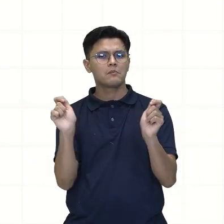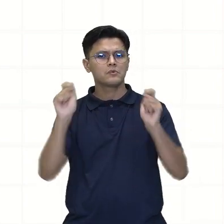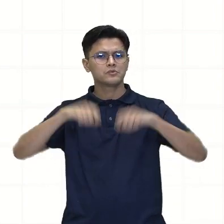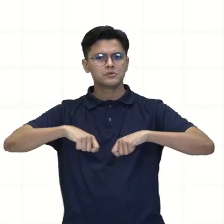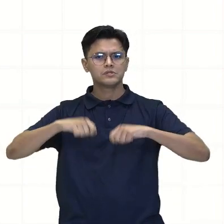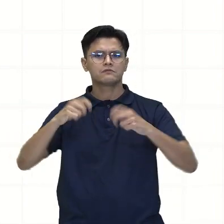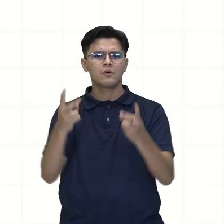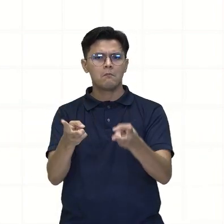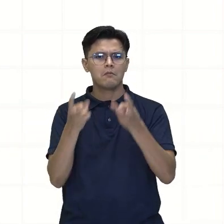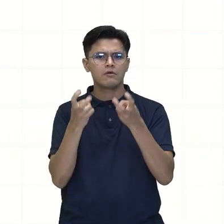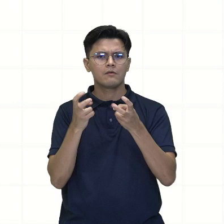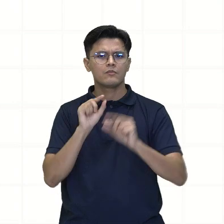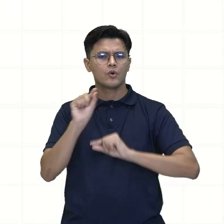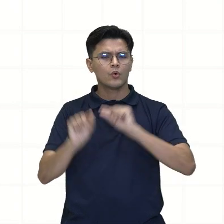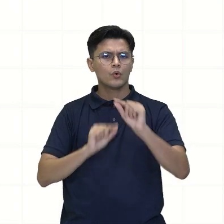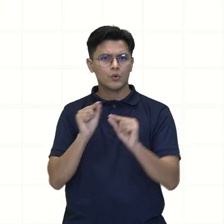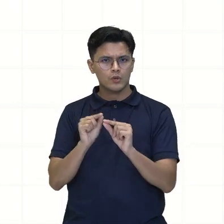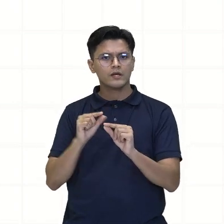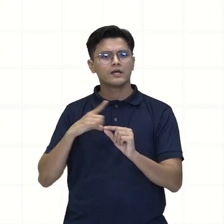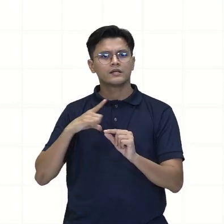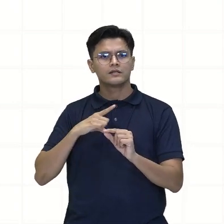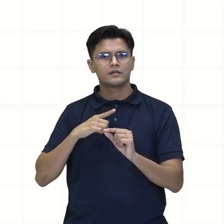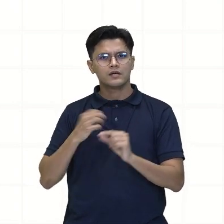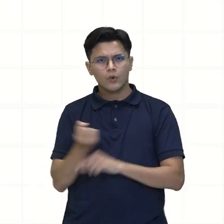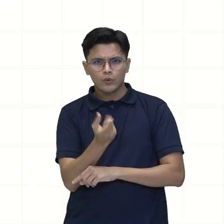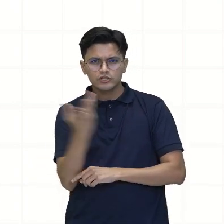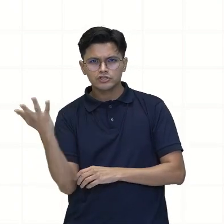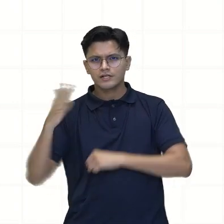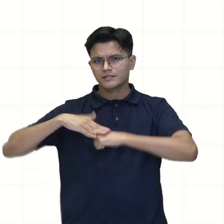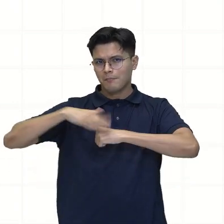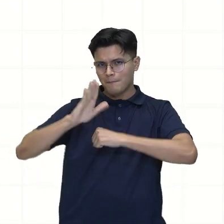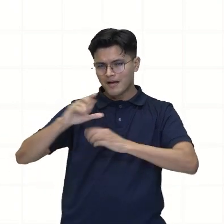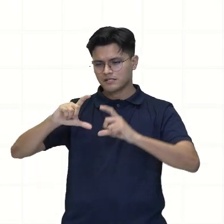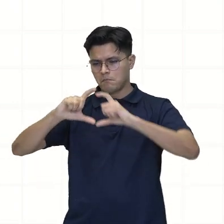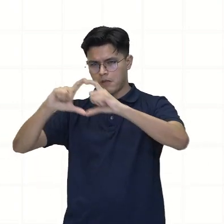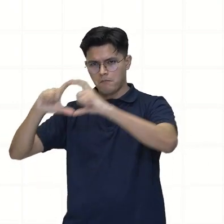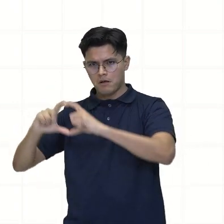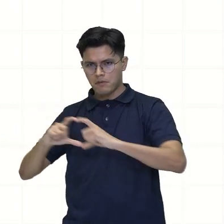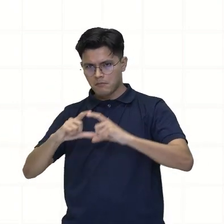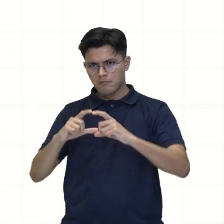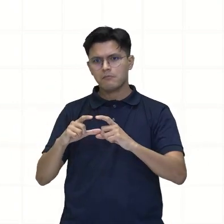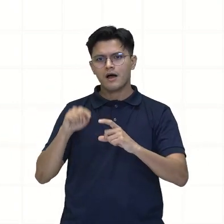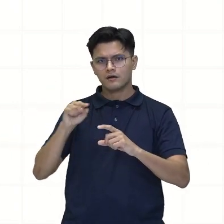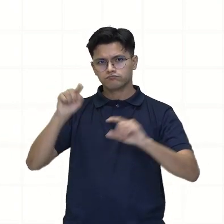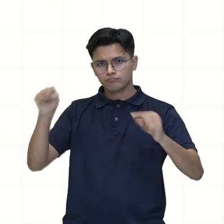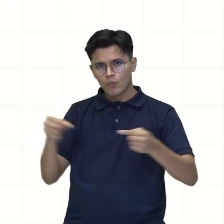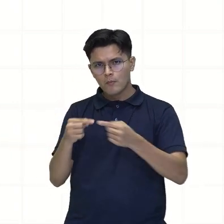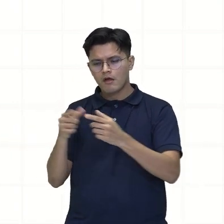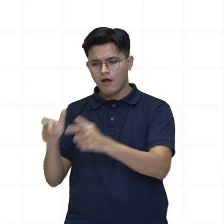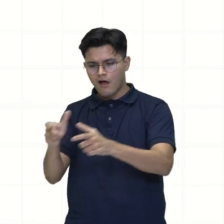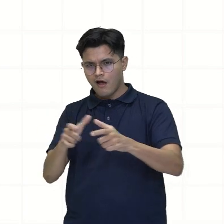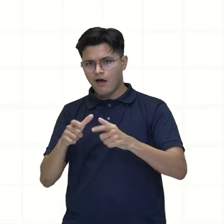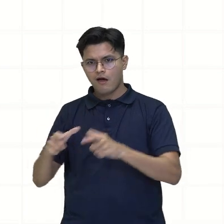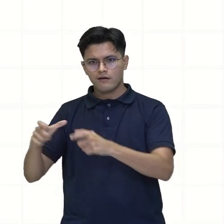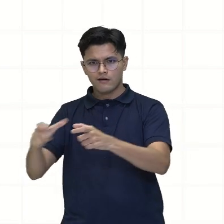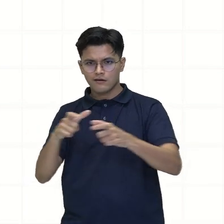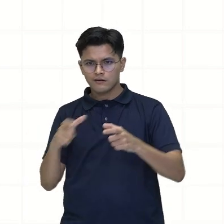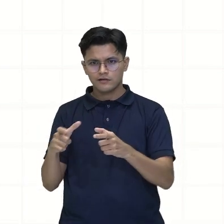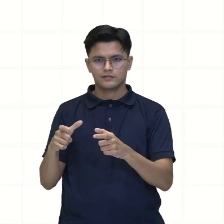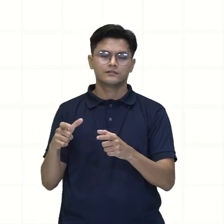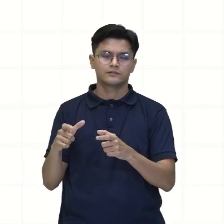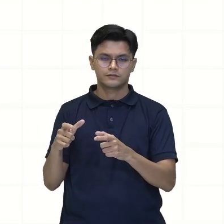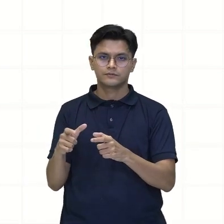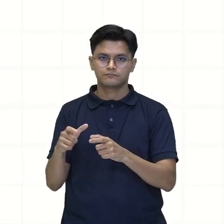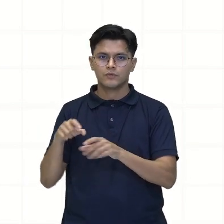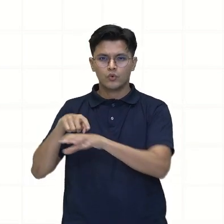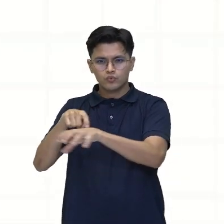concentração desses círculos, né, que representam essas áreas irrigadas por municípios. A gente vai ver que eles estão aqui,